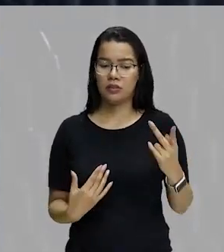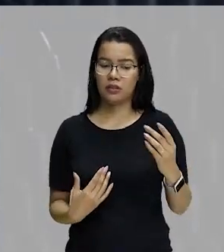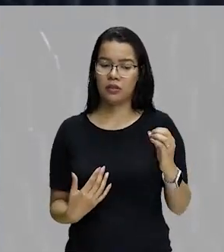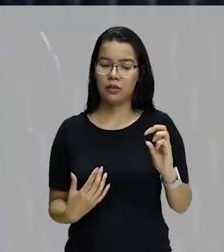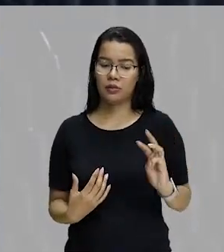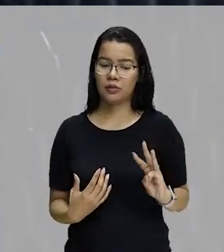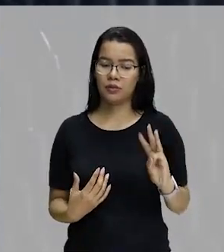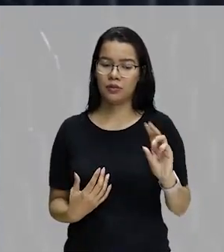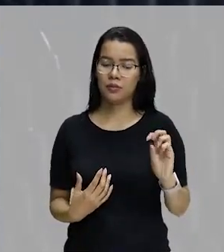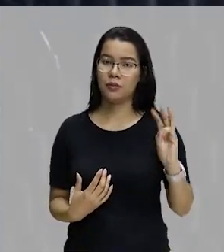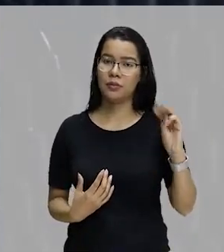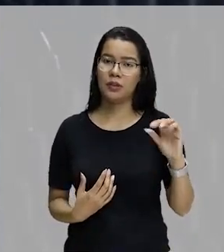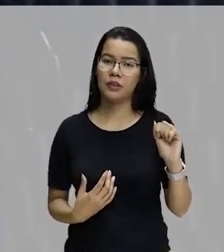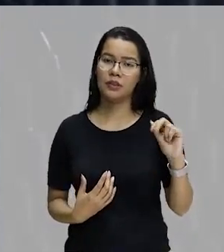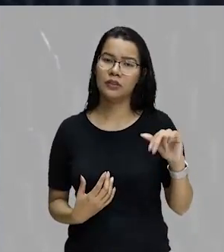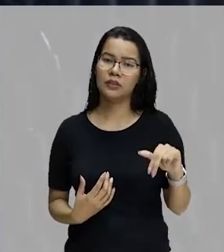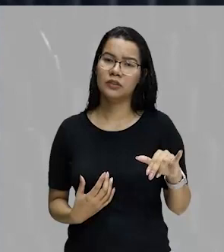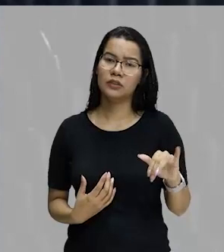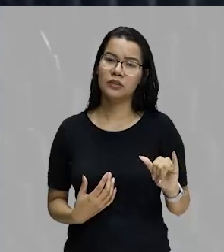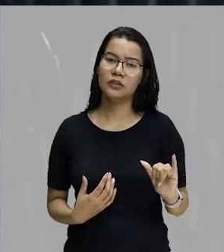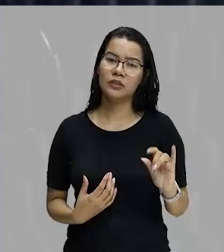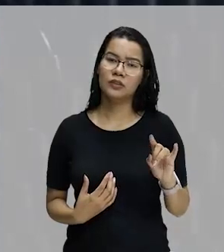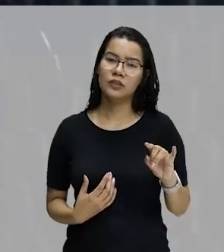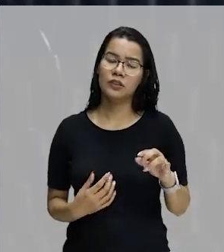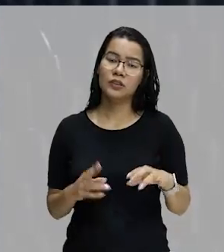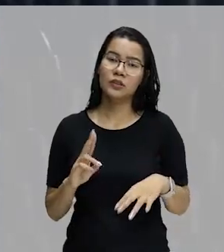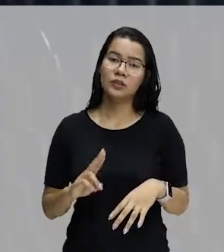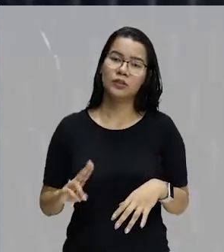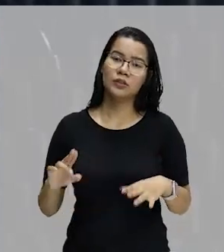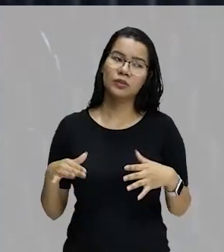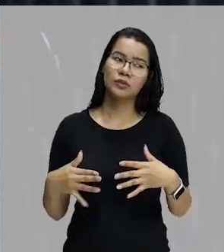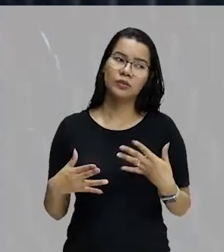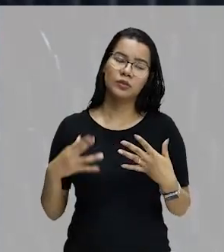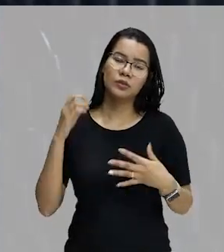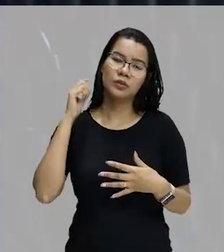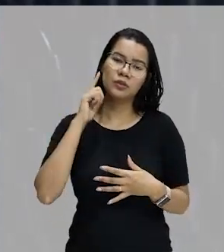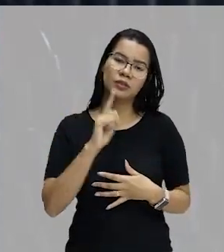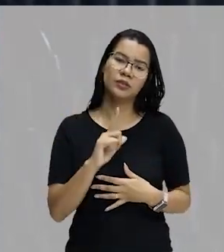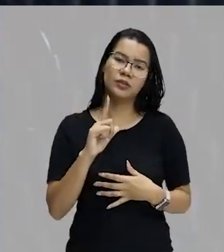conseguir quantificar numericamente, quando você conseguir